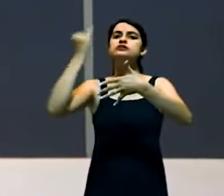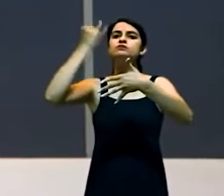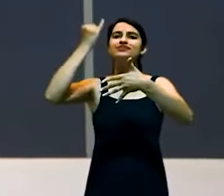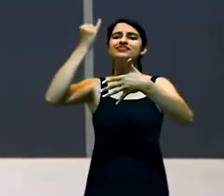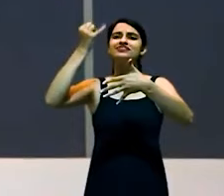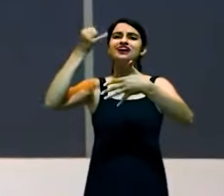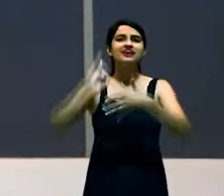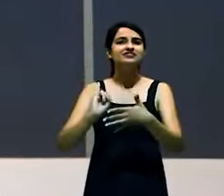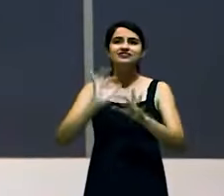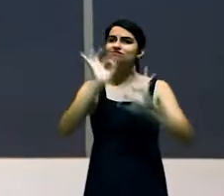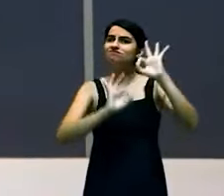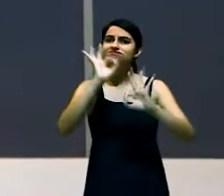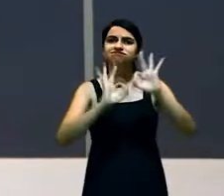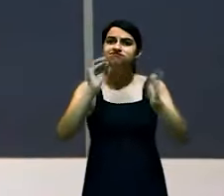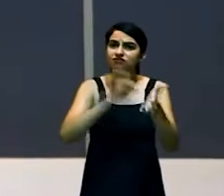deixo passar.